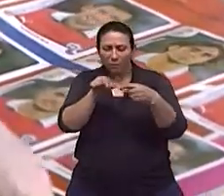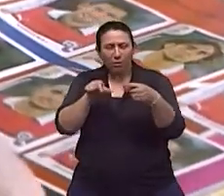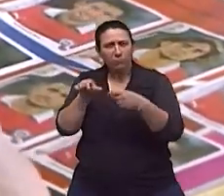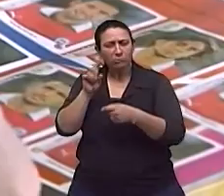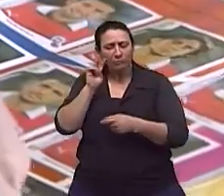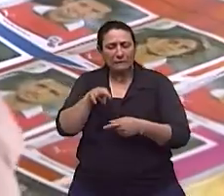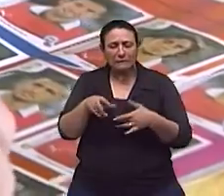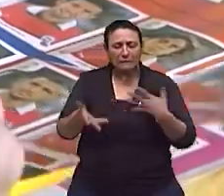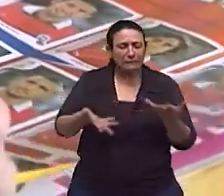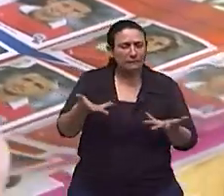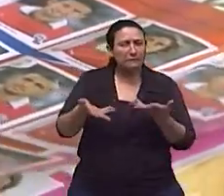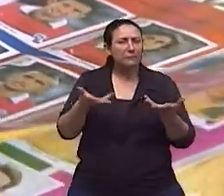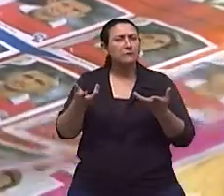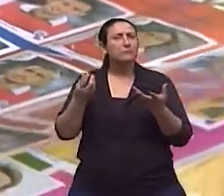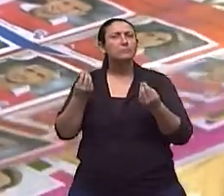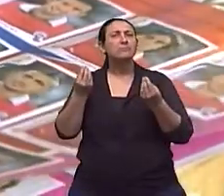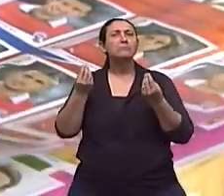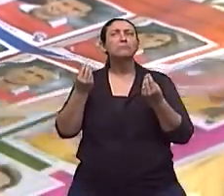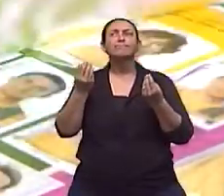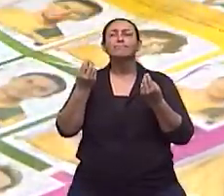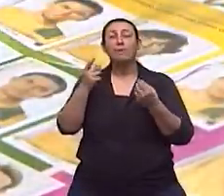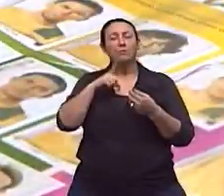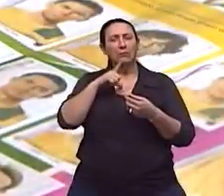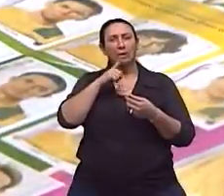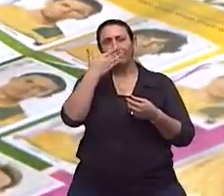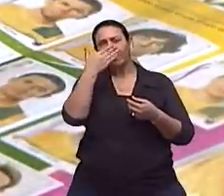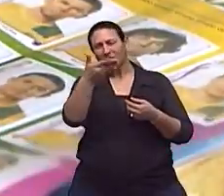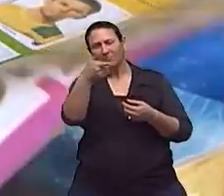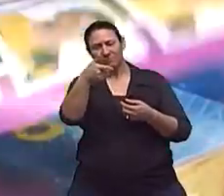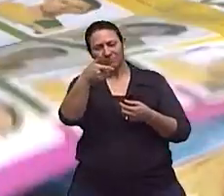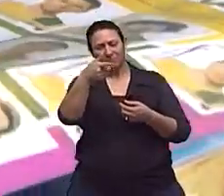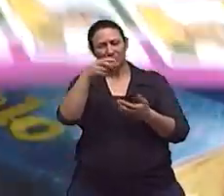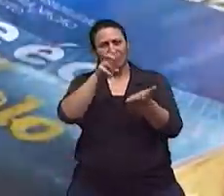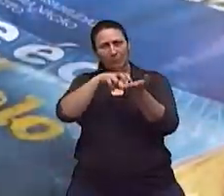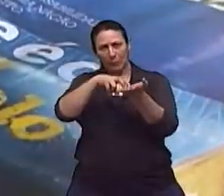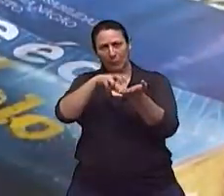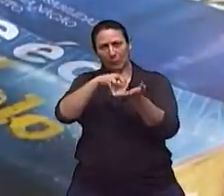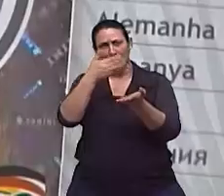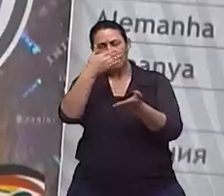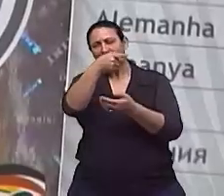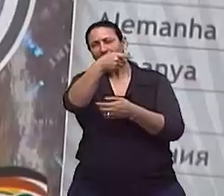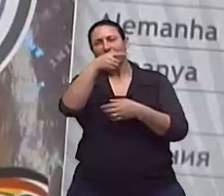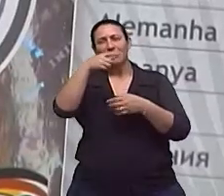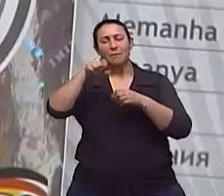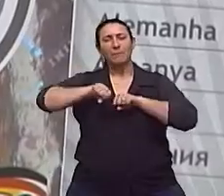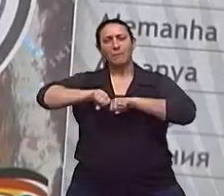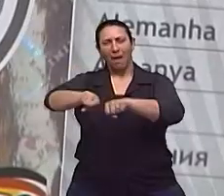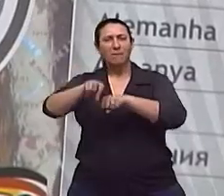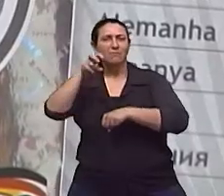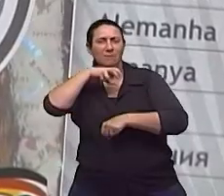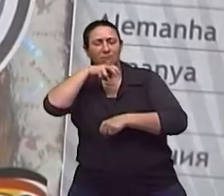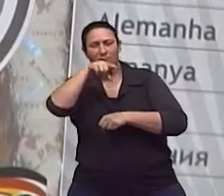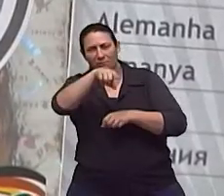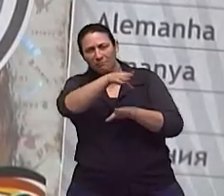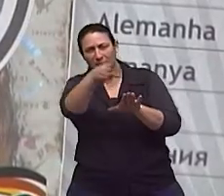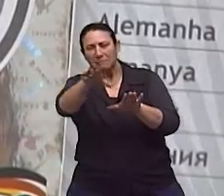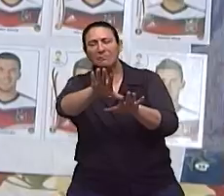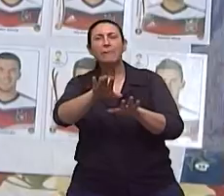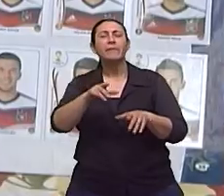então aí eu eu vi que no Bradesco SA o Zap eu